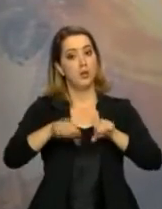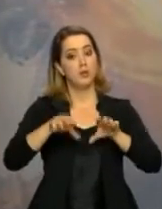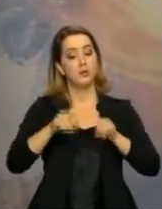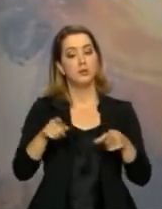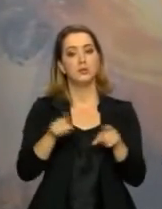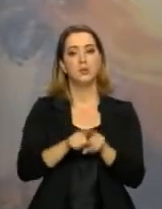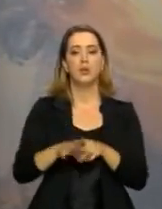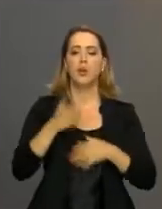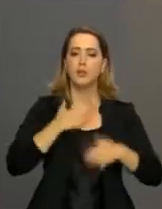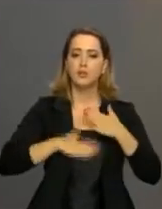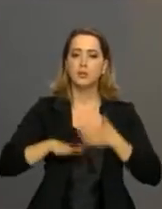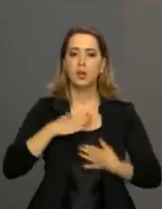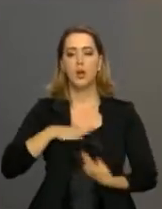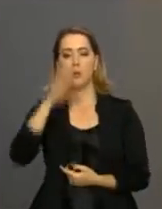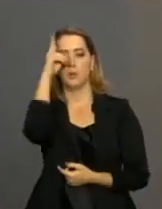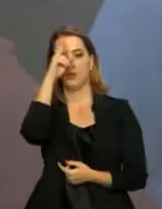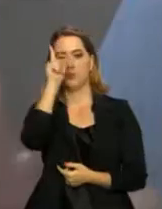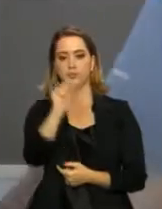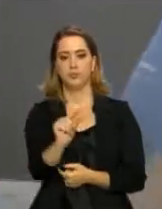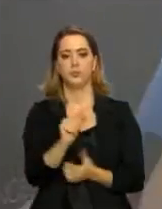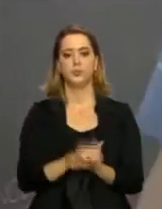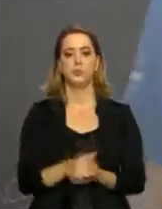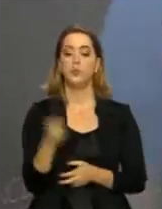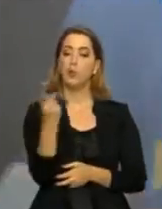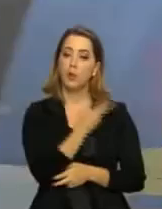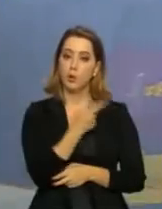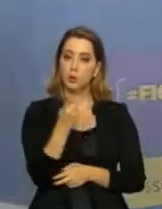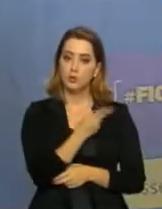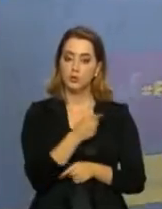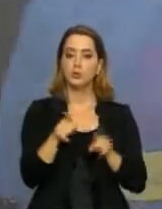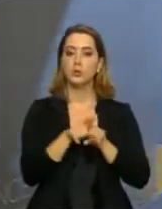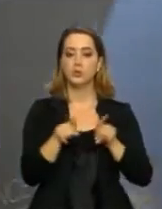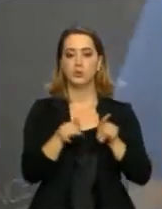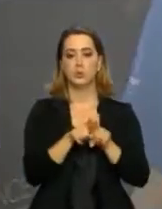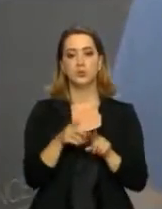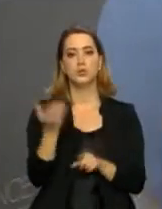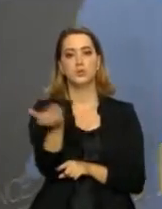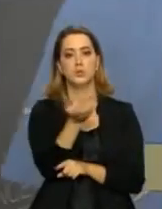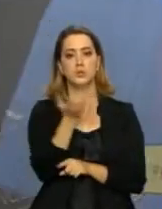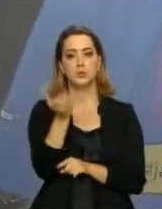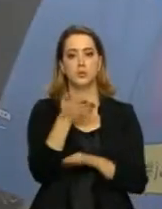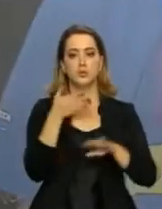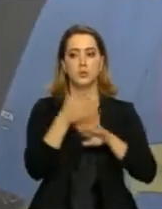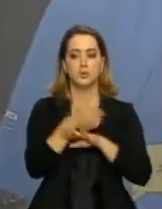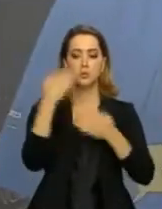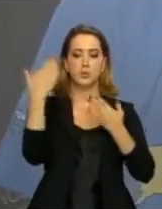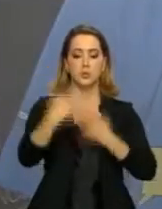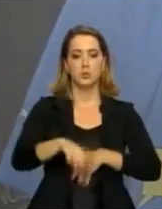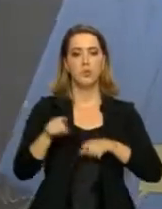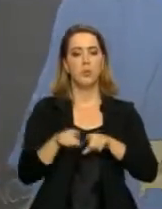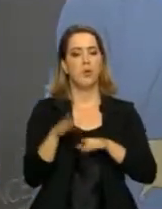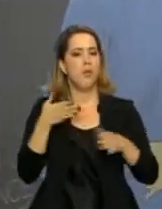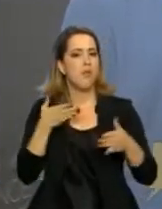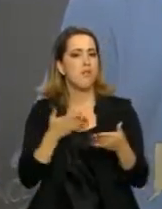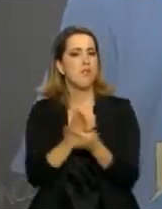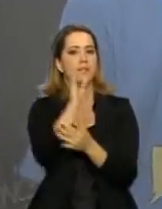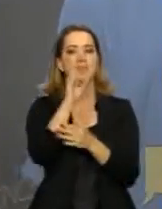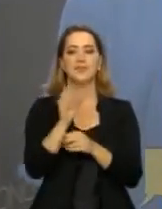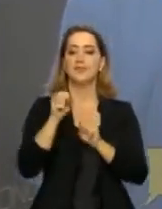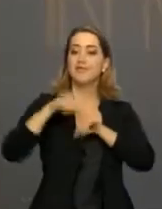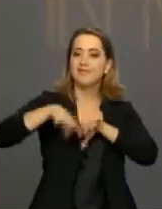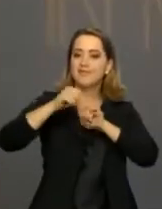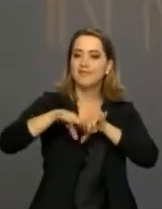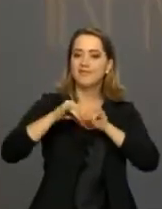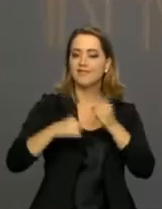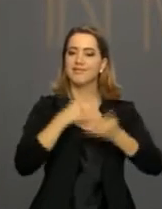coisas, relaxar um pouco também. Tiago veio com o irmão. Os dois também pretendem fazer a prova e aprovaram a aula